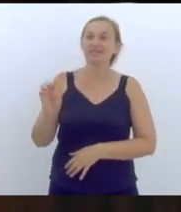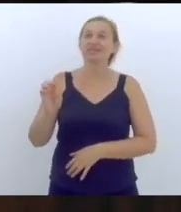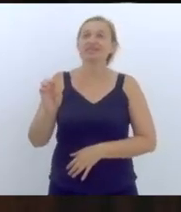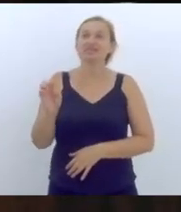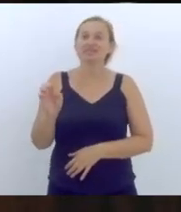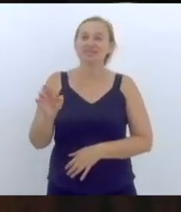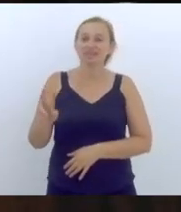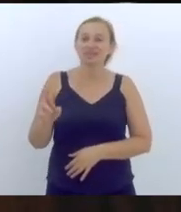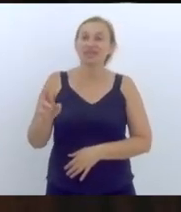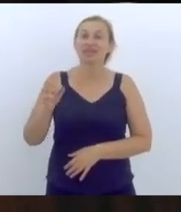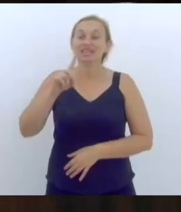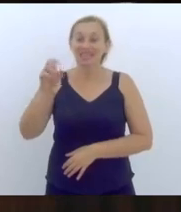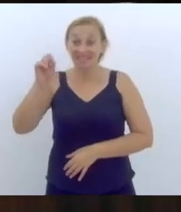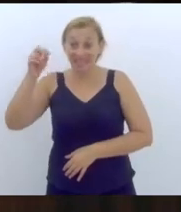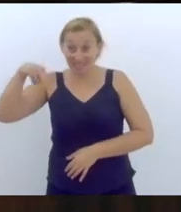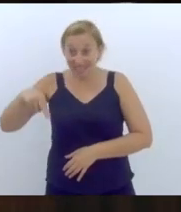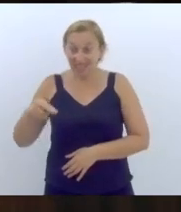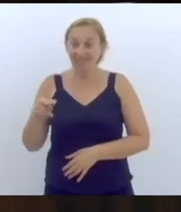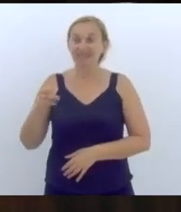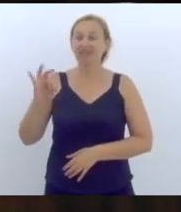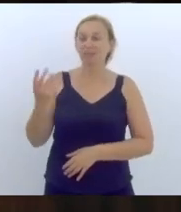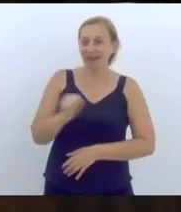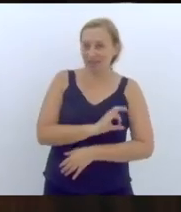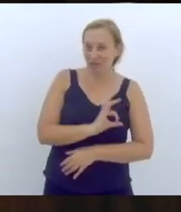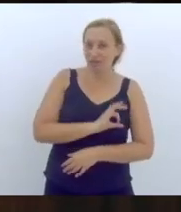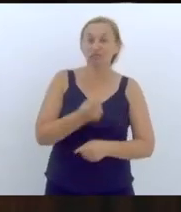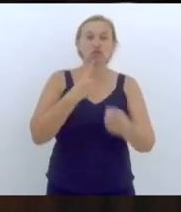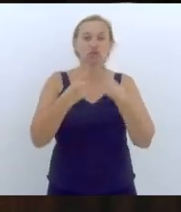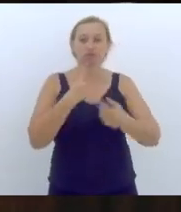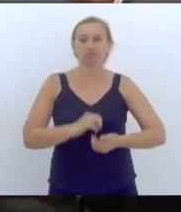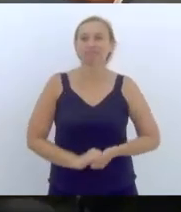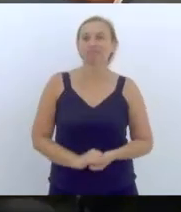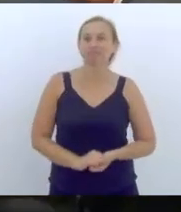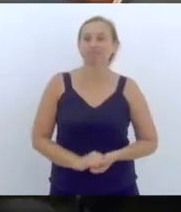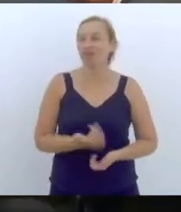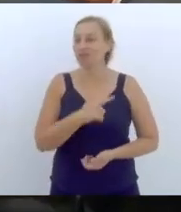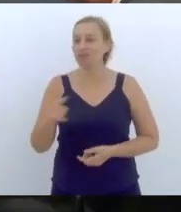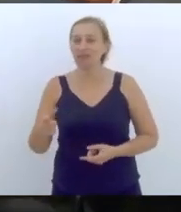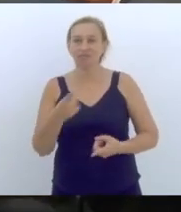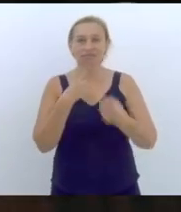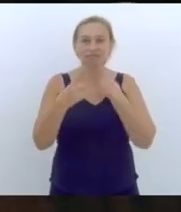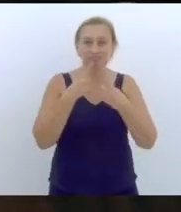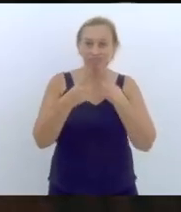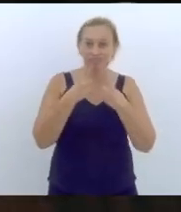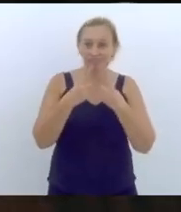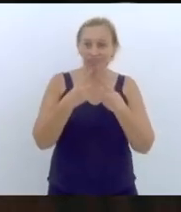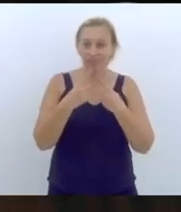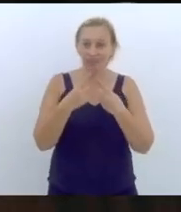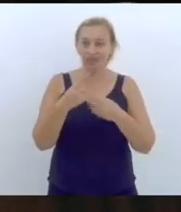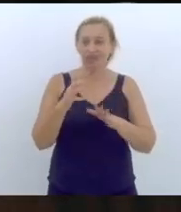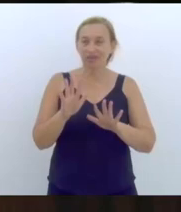Rosenberg Reis, Zeidan e Marta Rocha. Em discussão. Não havendo quem queira discutir,